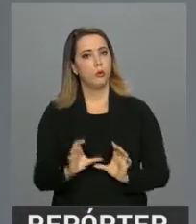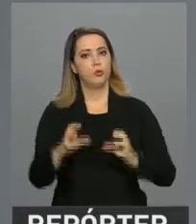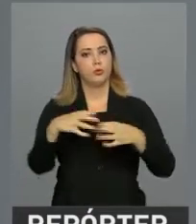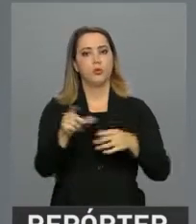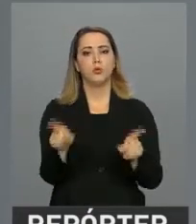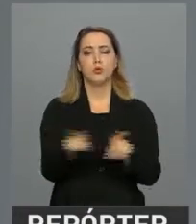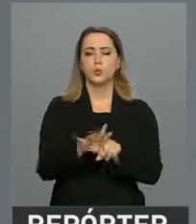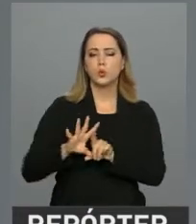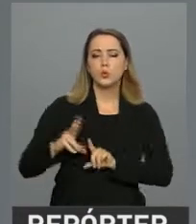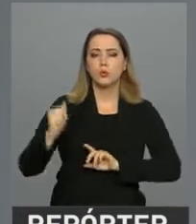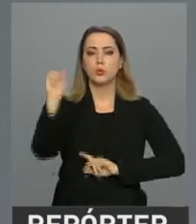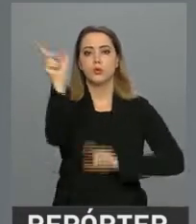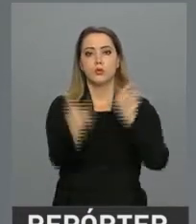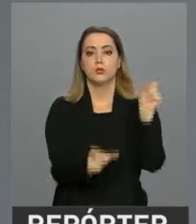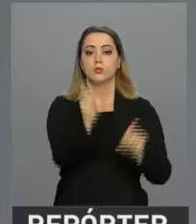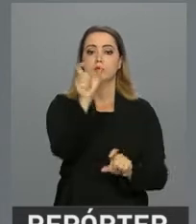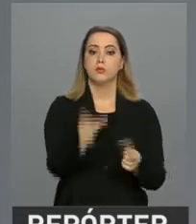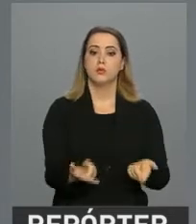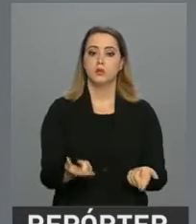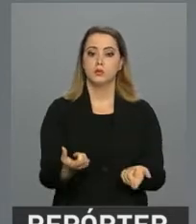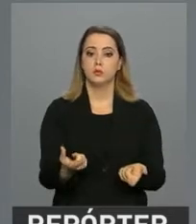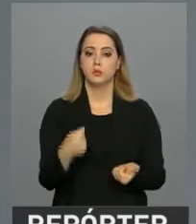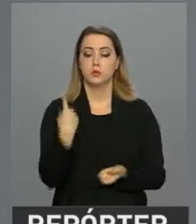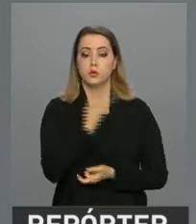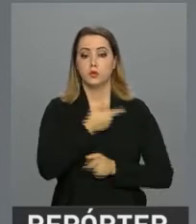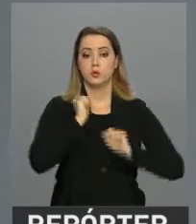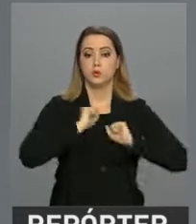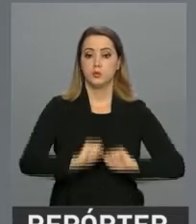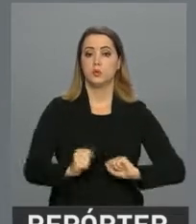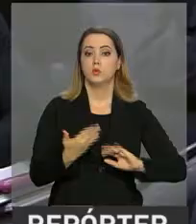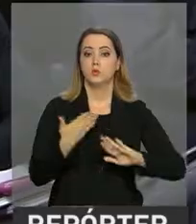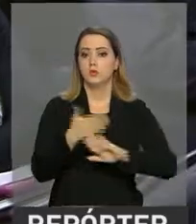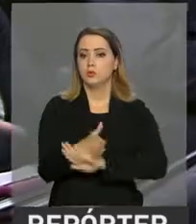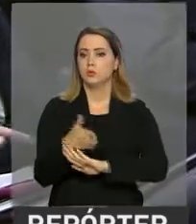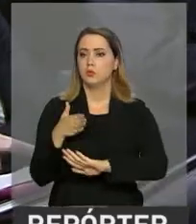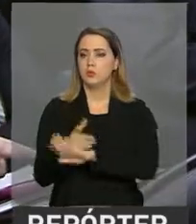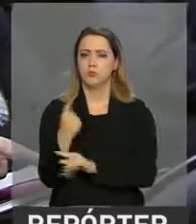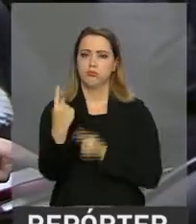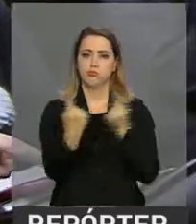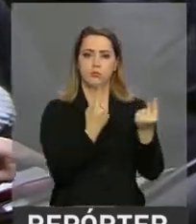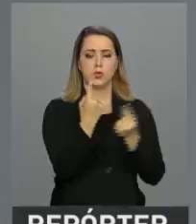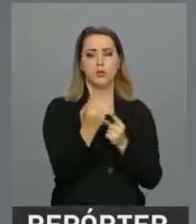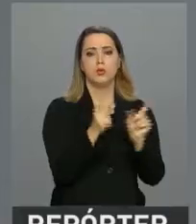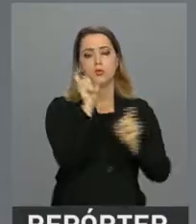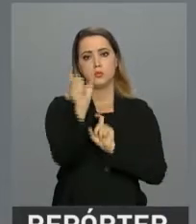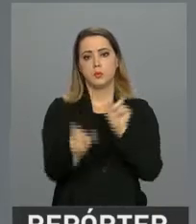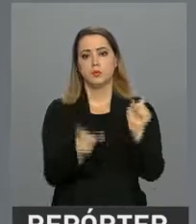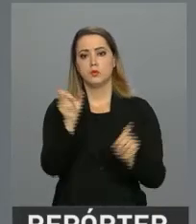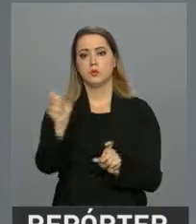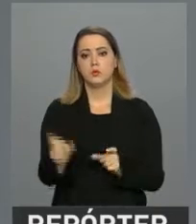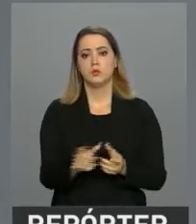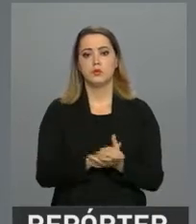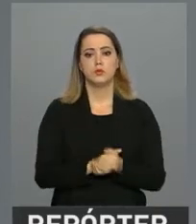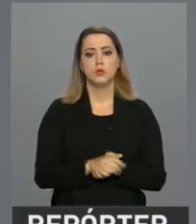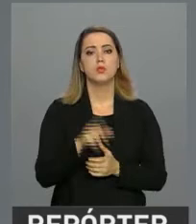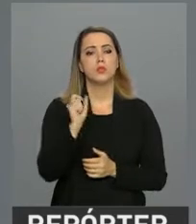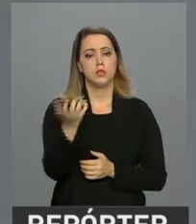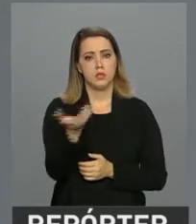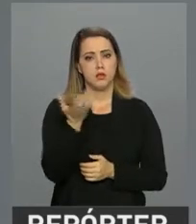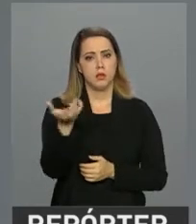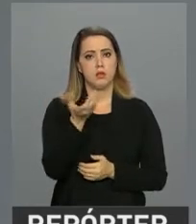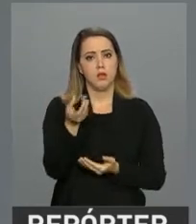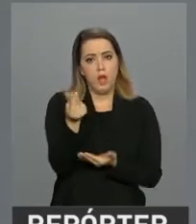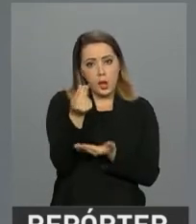também o orgulho de todos os brasileiros nós possamos chegar a cada um dos brasileiros que têm a intenção de poupar